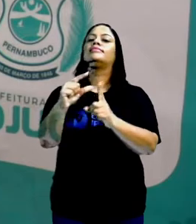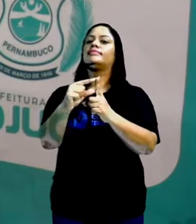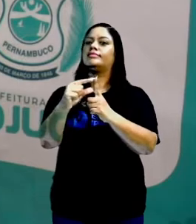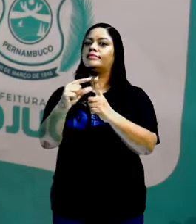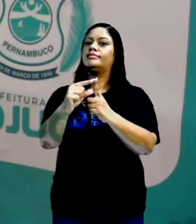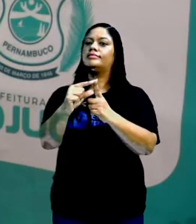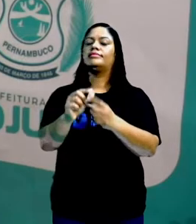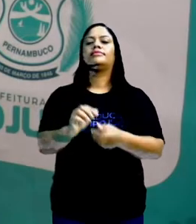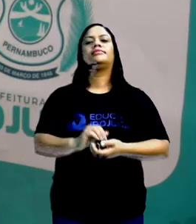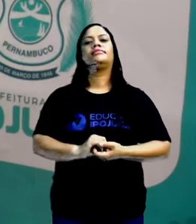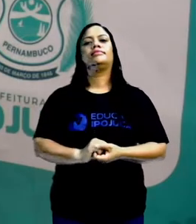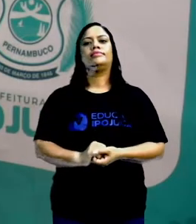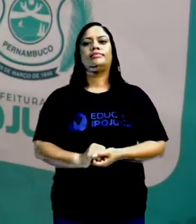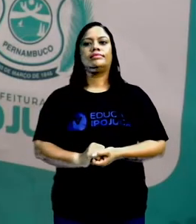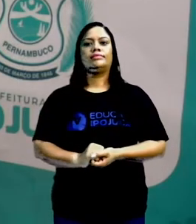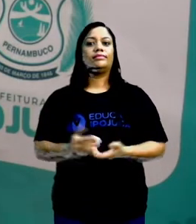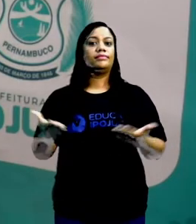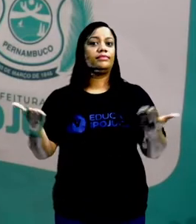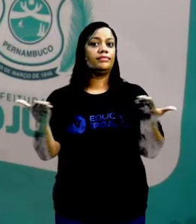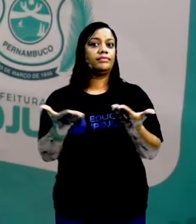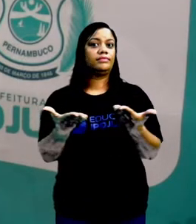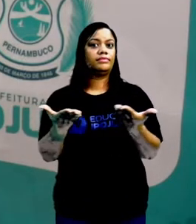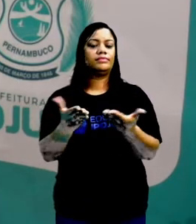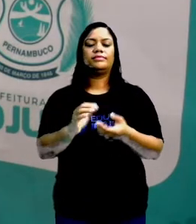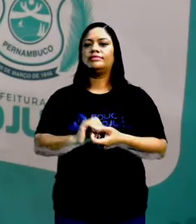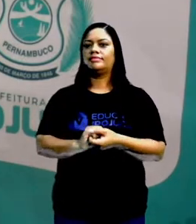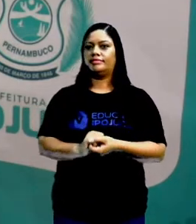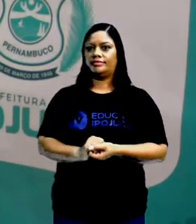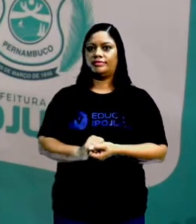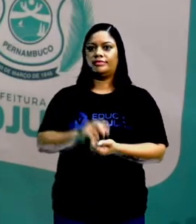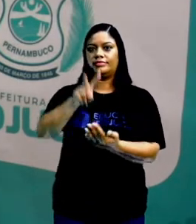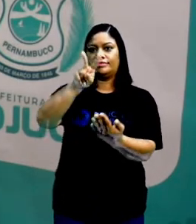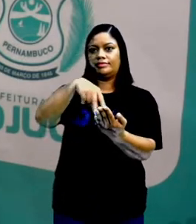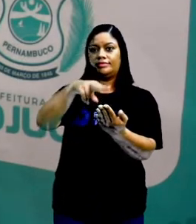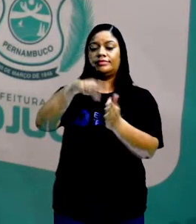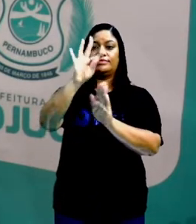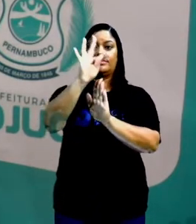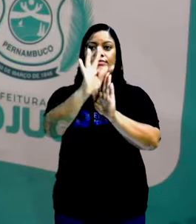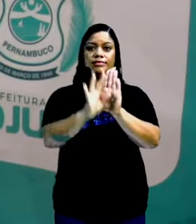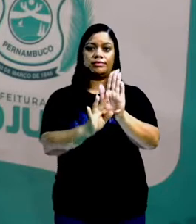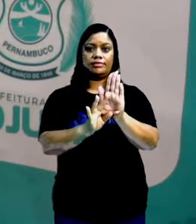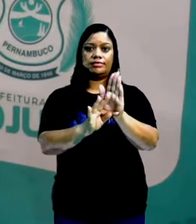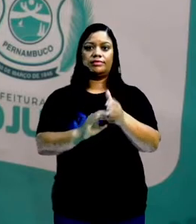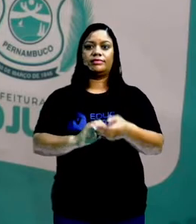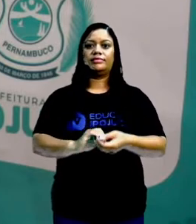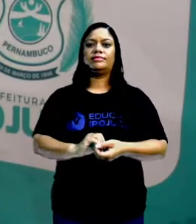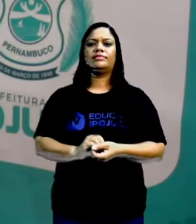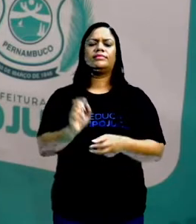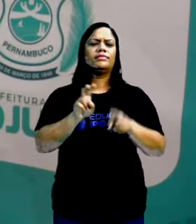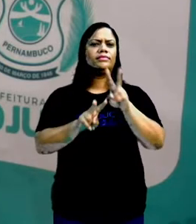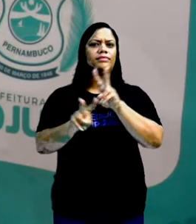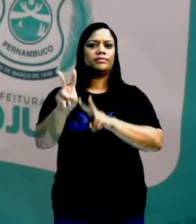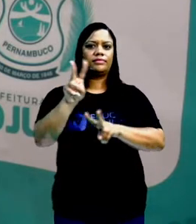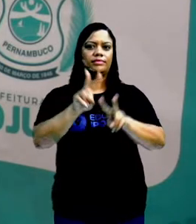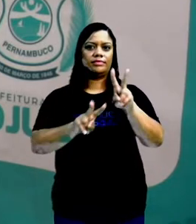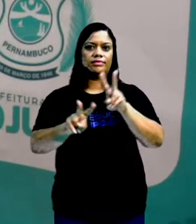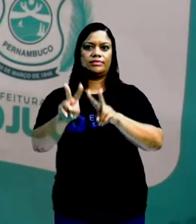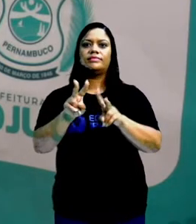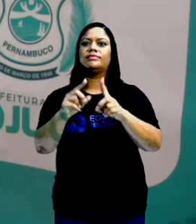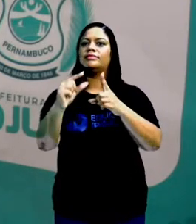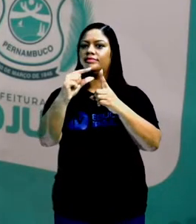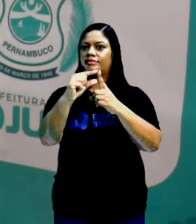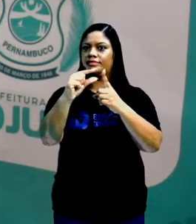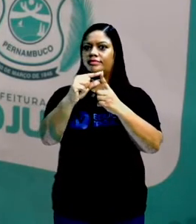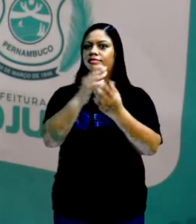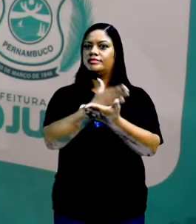Certo? Vamos agora fazer uma leitura de um texto para observarmos algumas